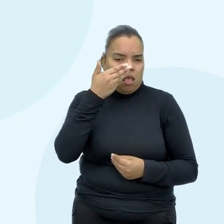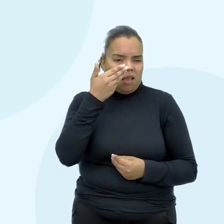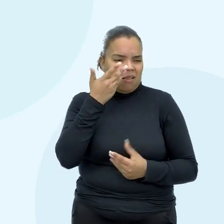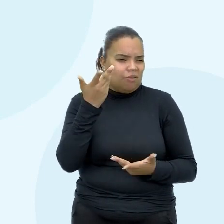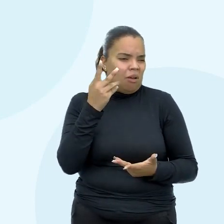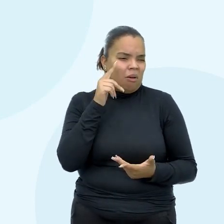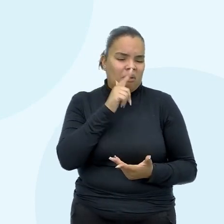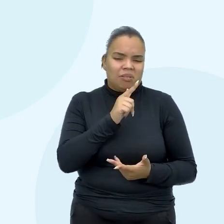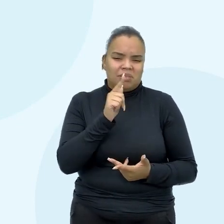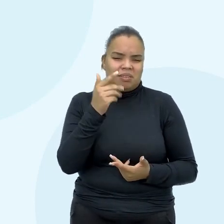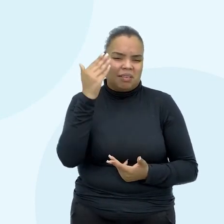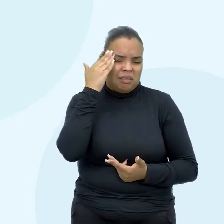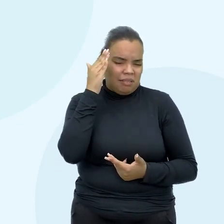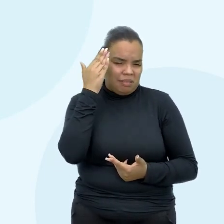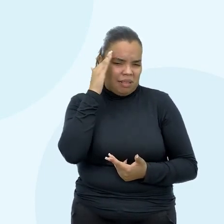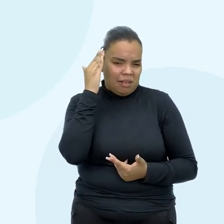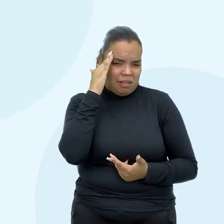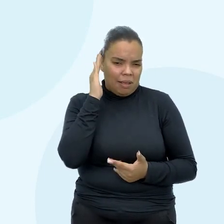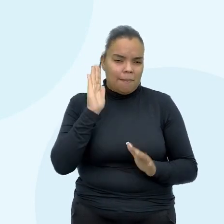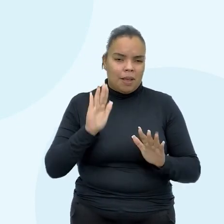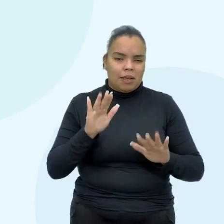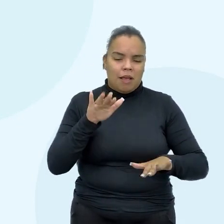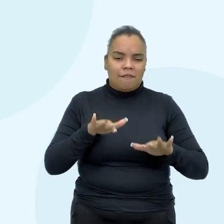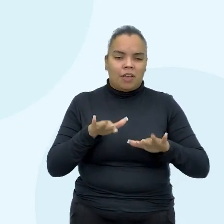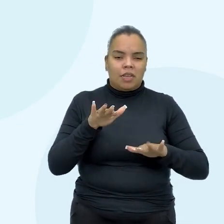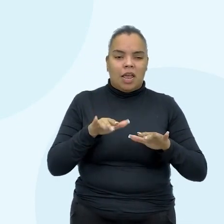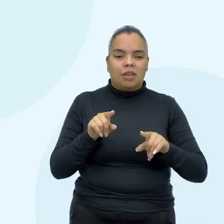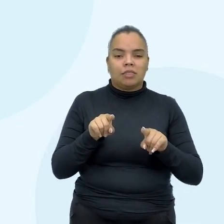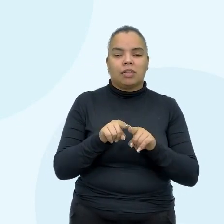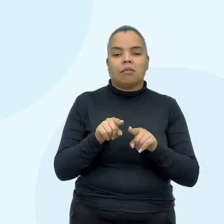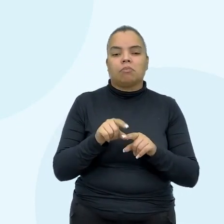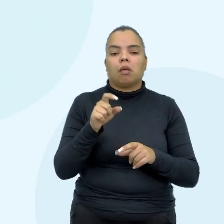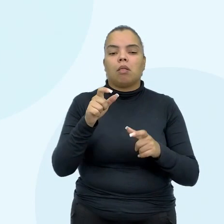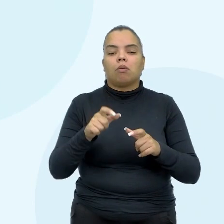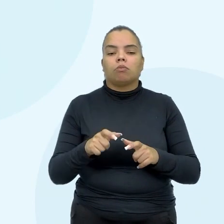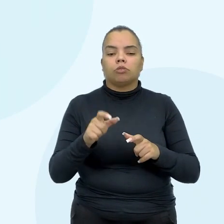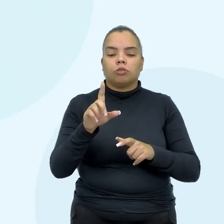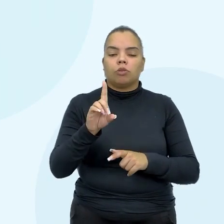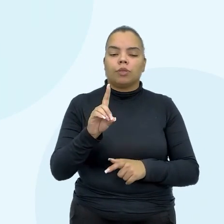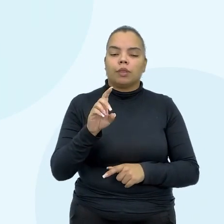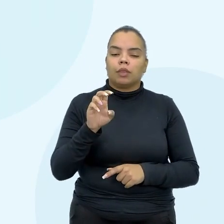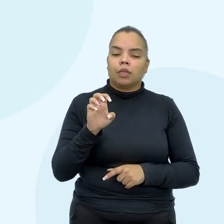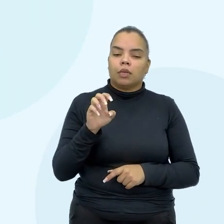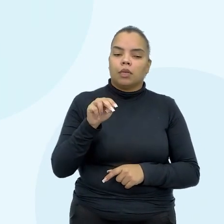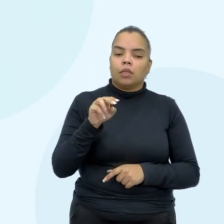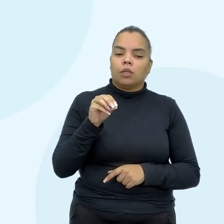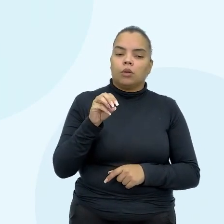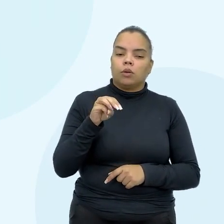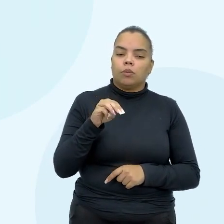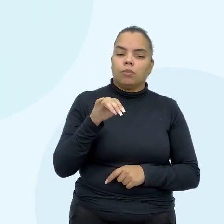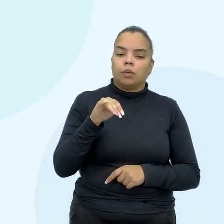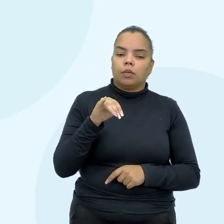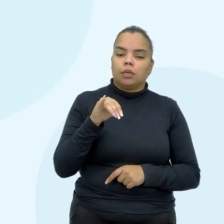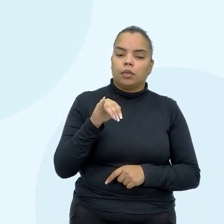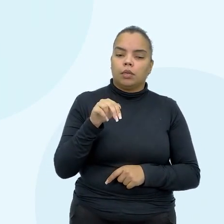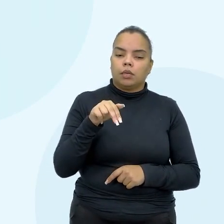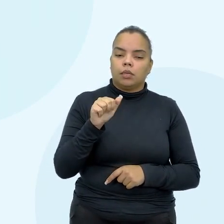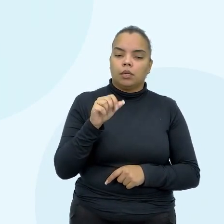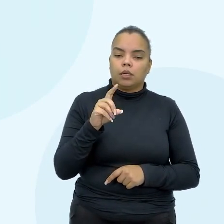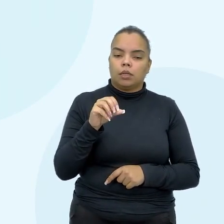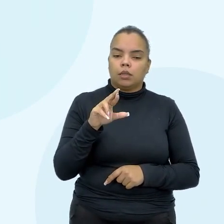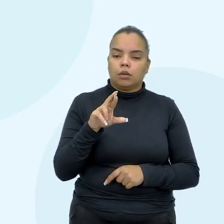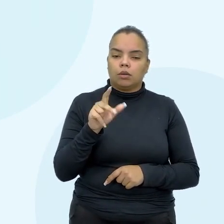quê? Porque a variável ela está no denominador, né? E para isso eles são obrigados a rever